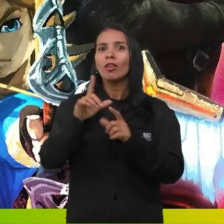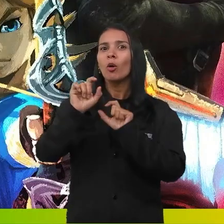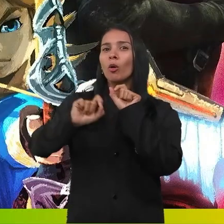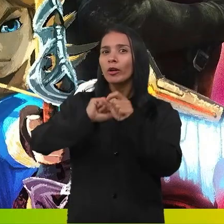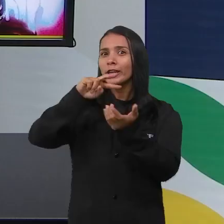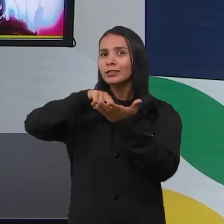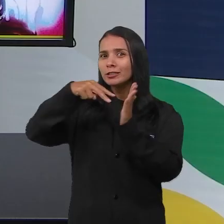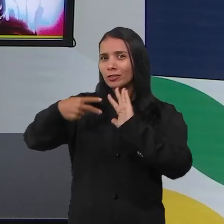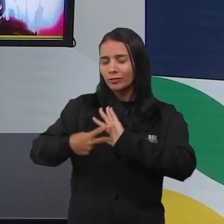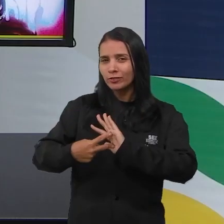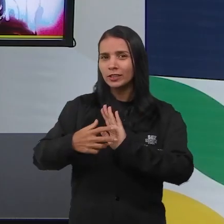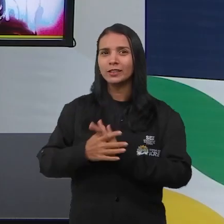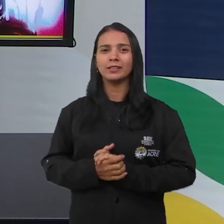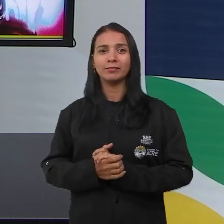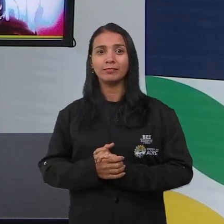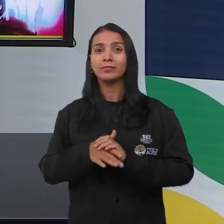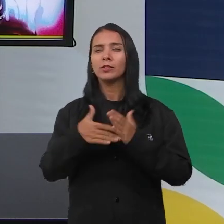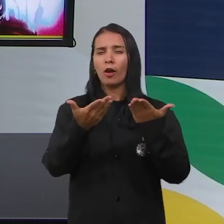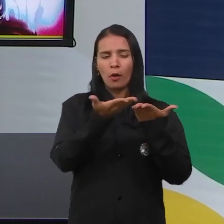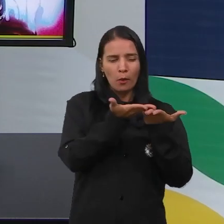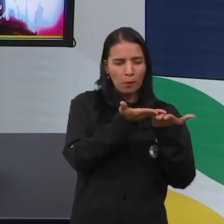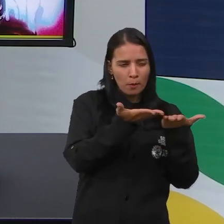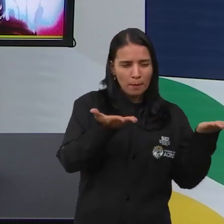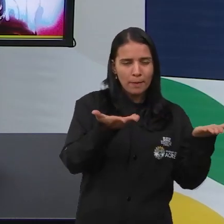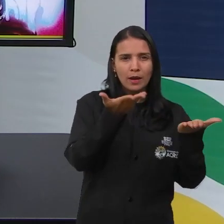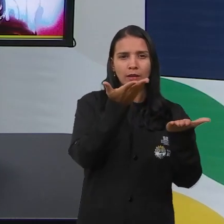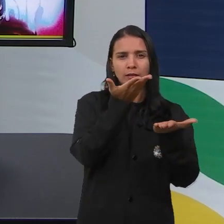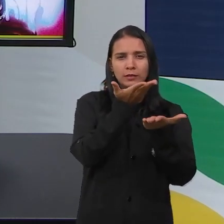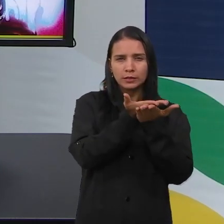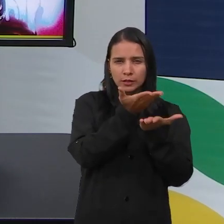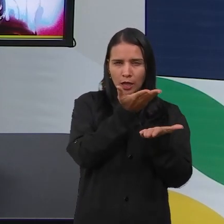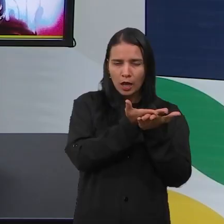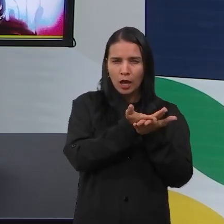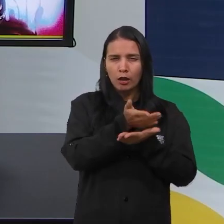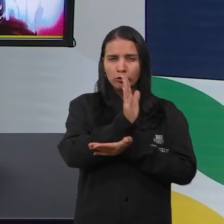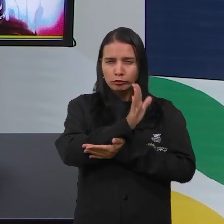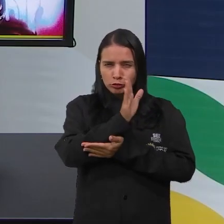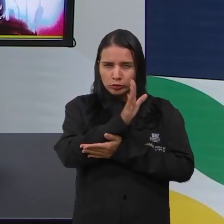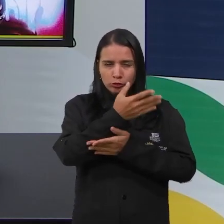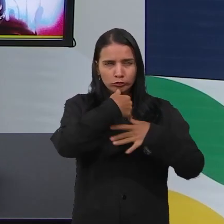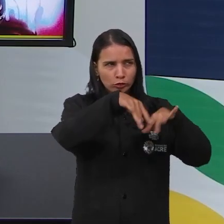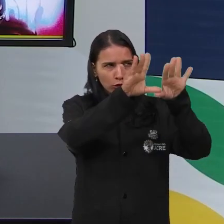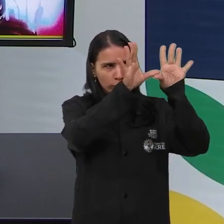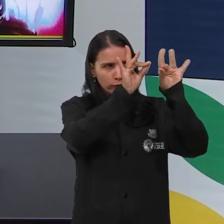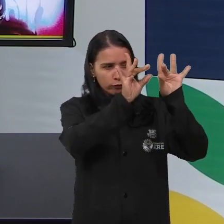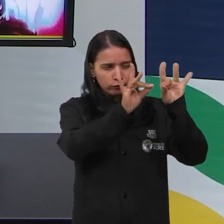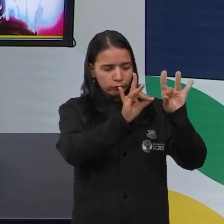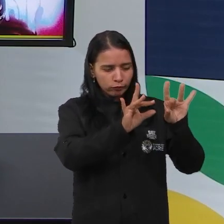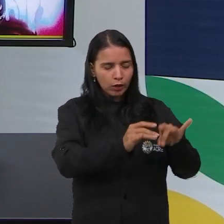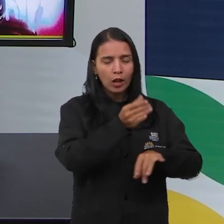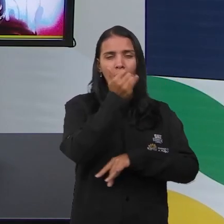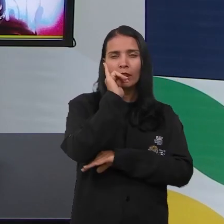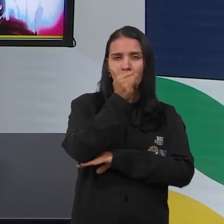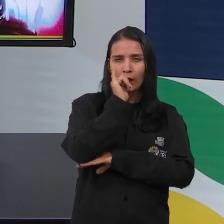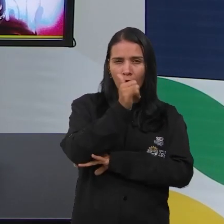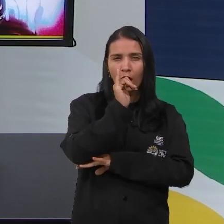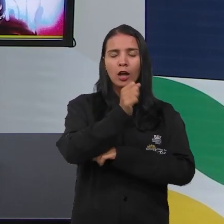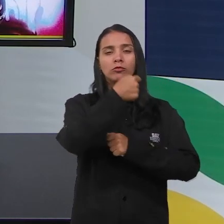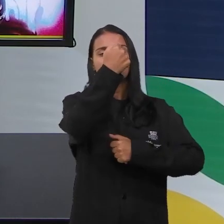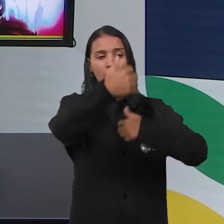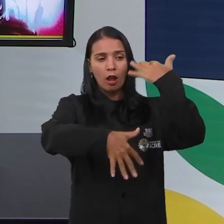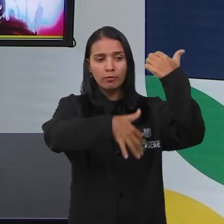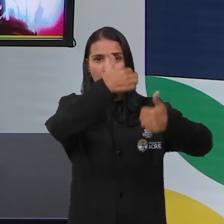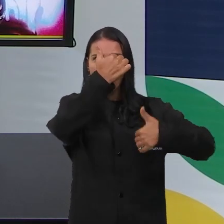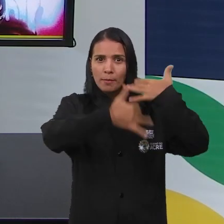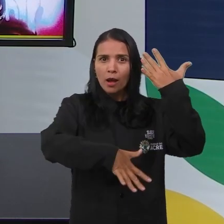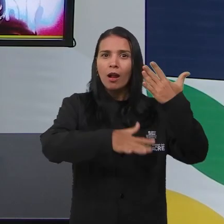quê? Então, com base na aula, a gente foi elencando, narrando, descrevendo diversos termos